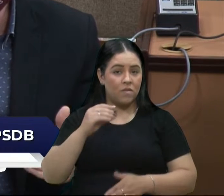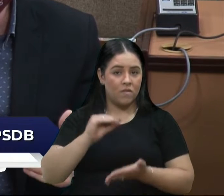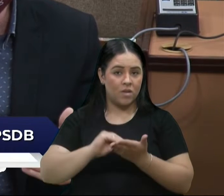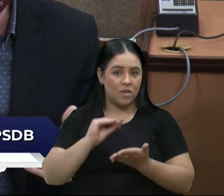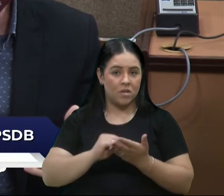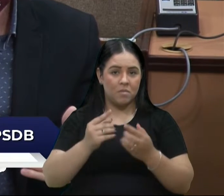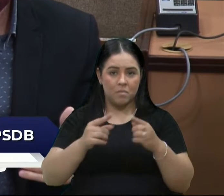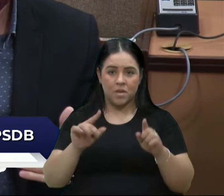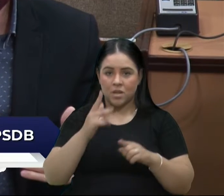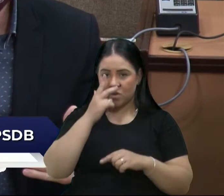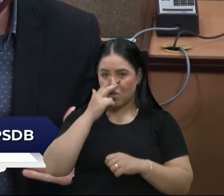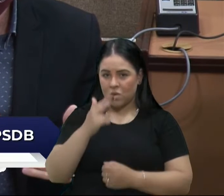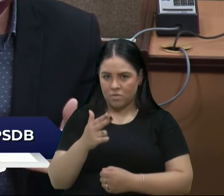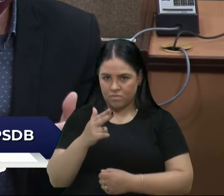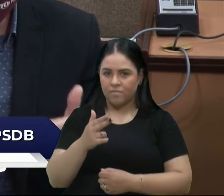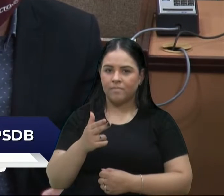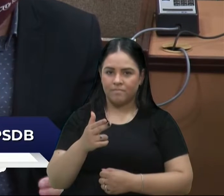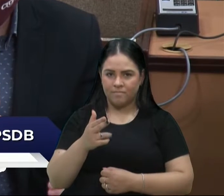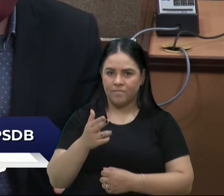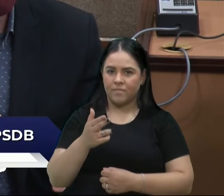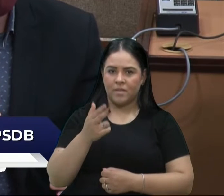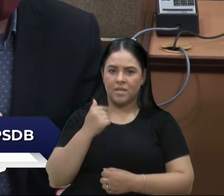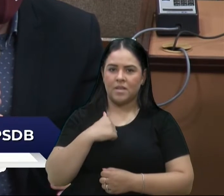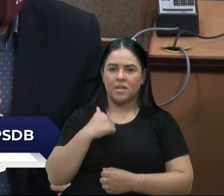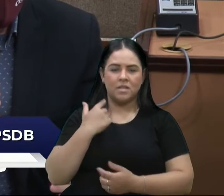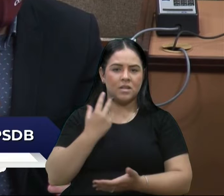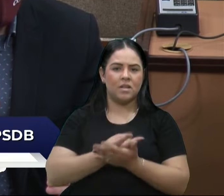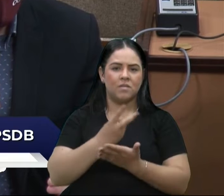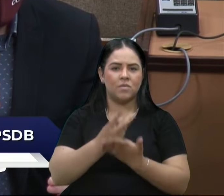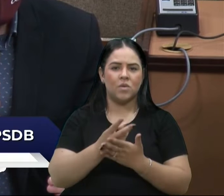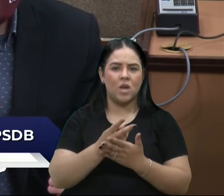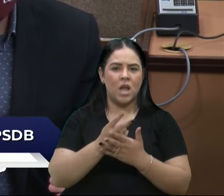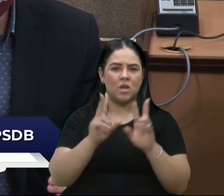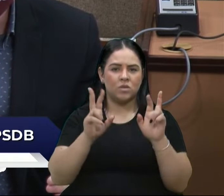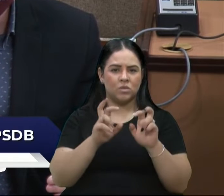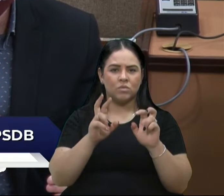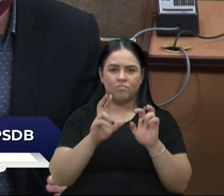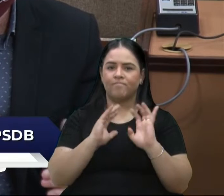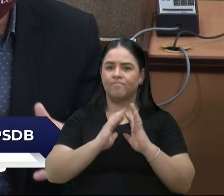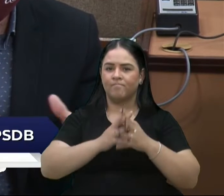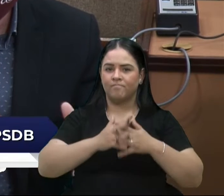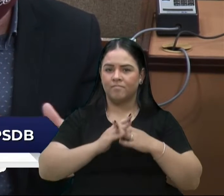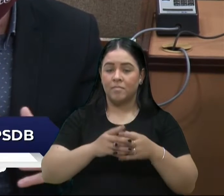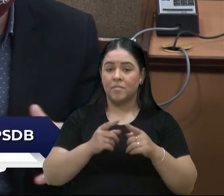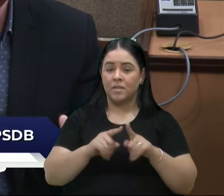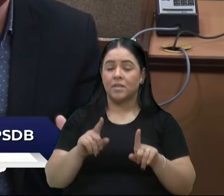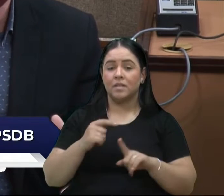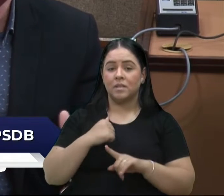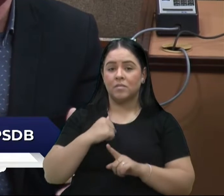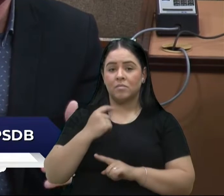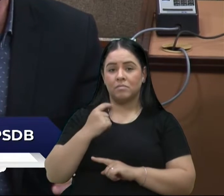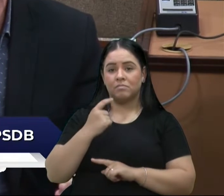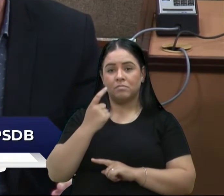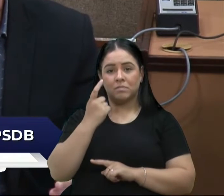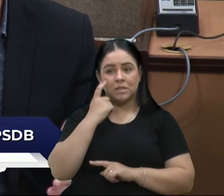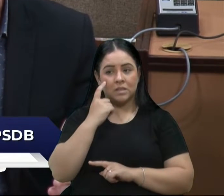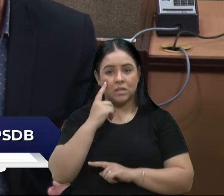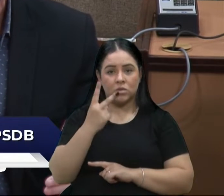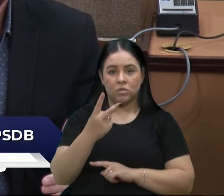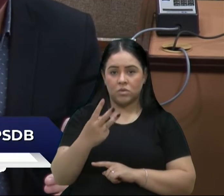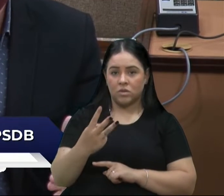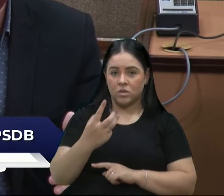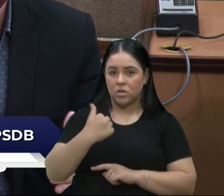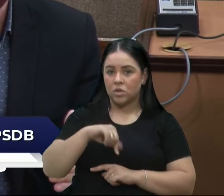de qualquer forma, sempre o assunto é polêmico, mas eu vou pensar aí dois, três que nós temos que